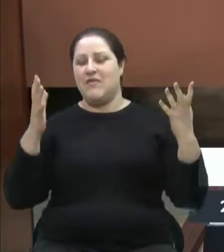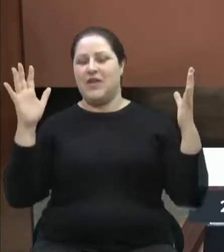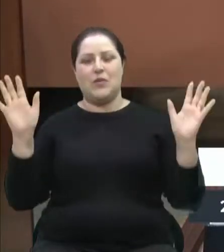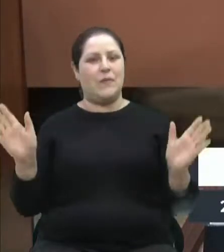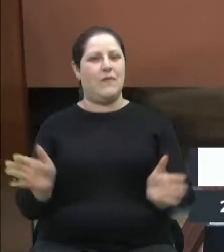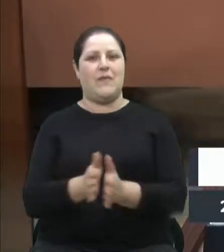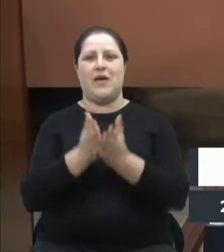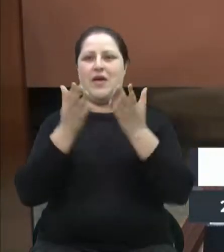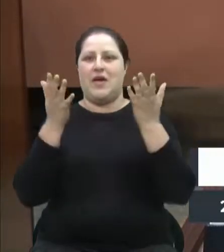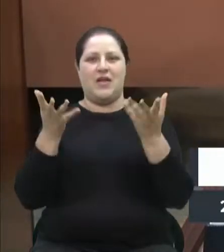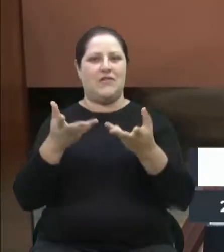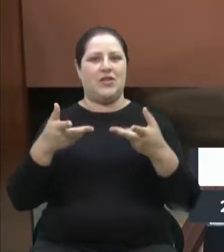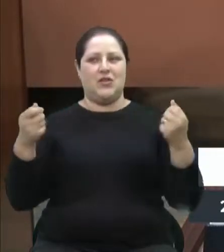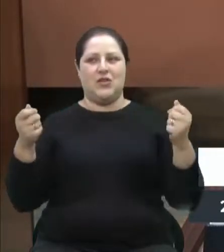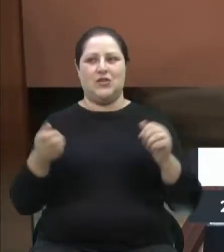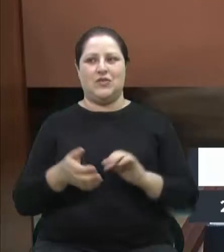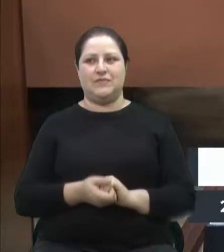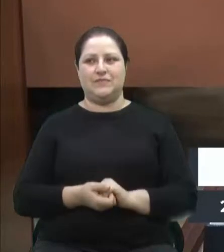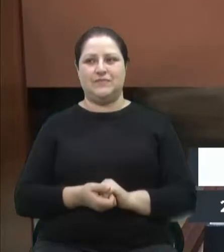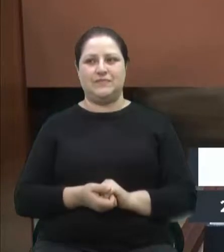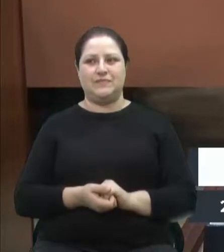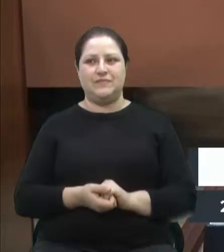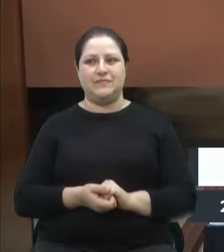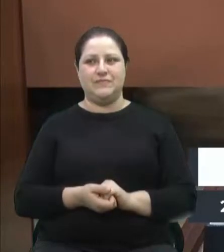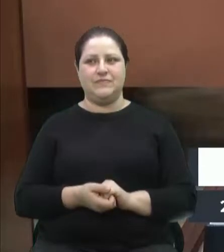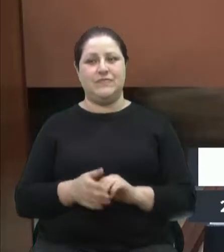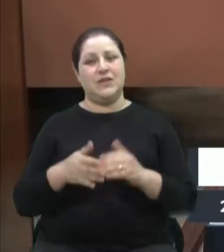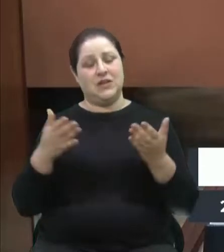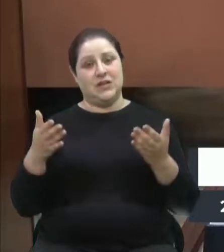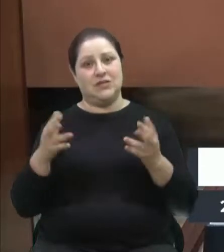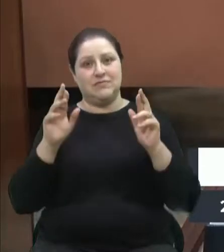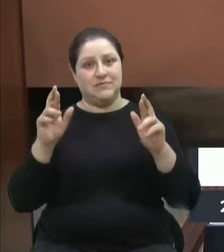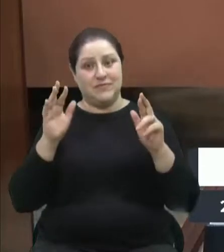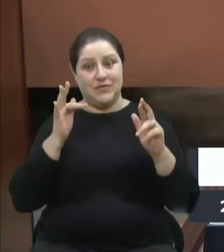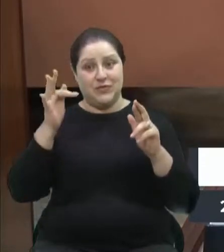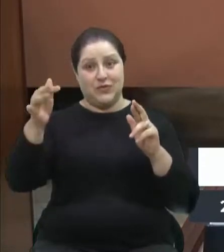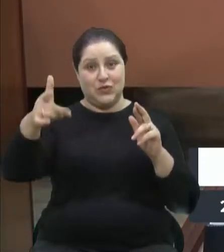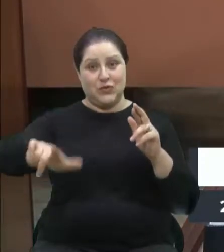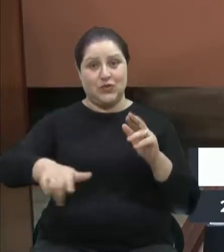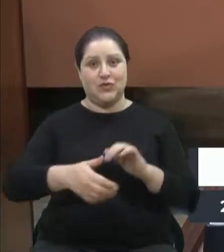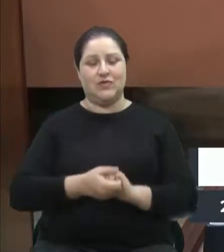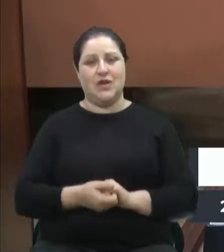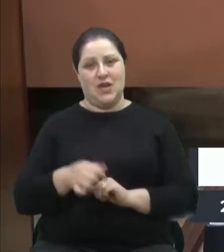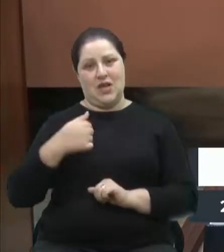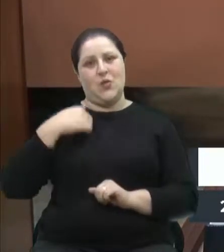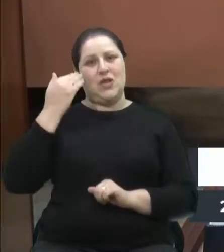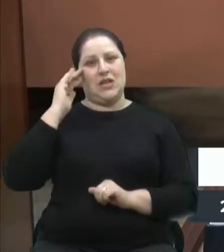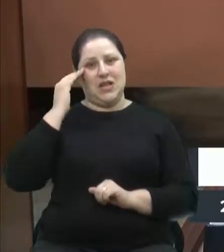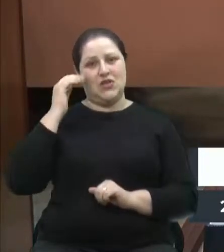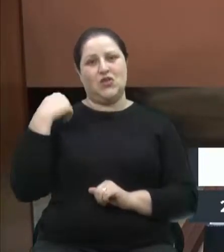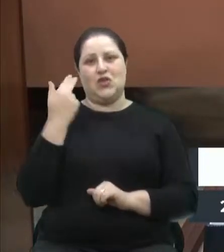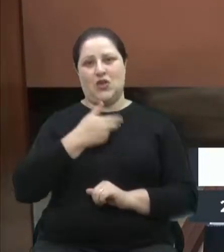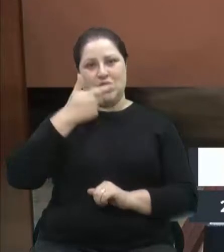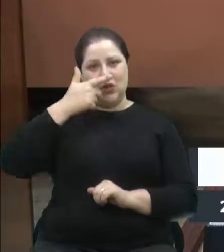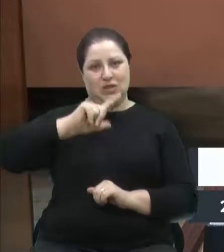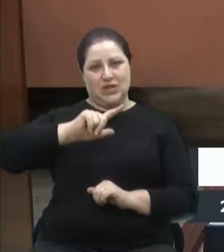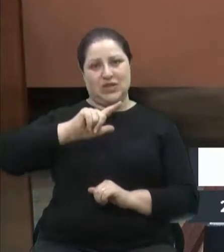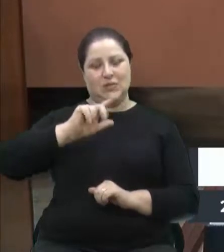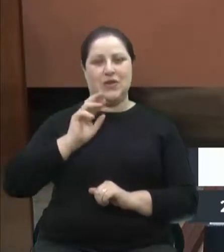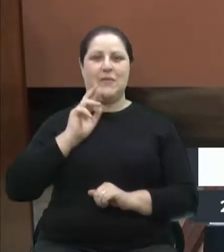maravilhoso e então que isso se repita e eu entendo que a gente conseguiu